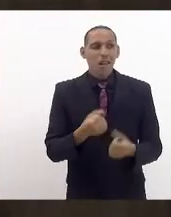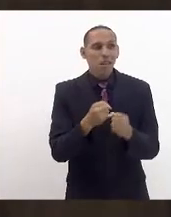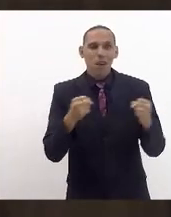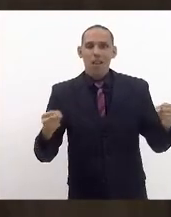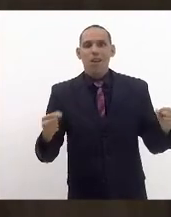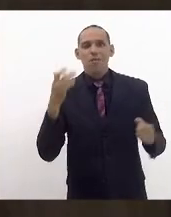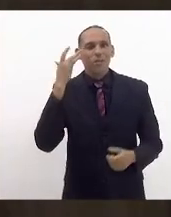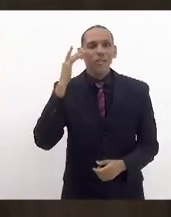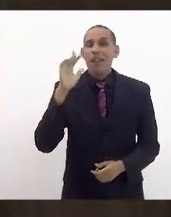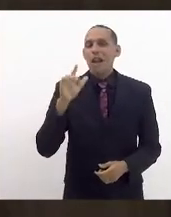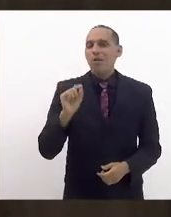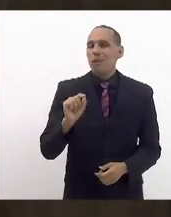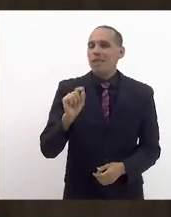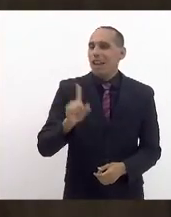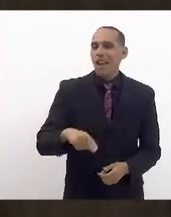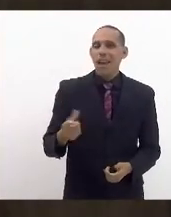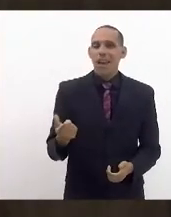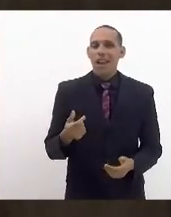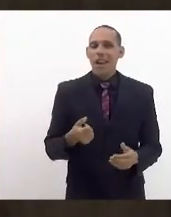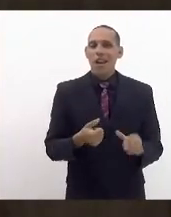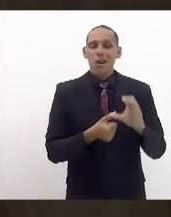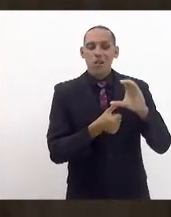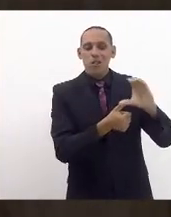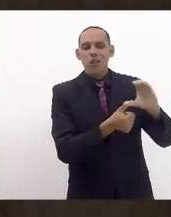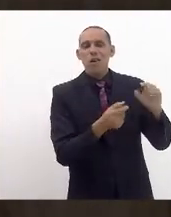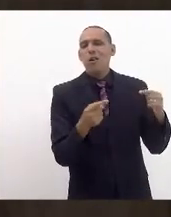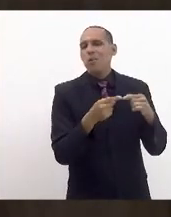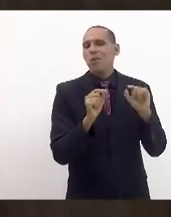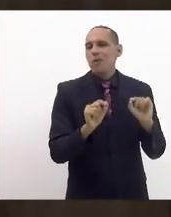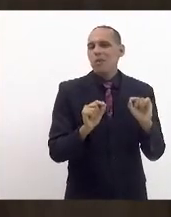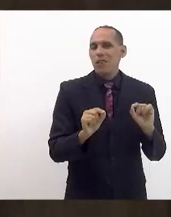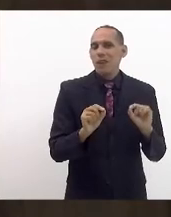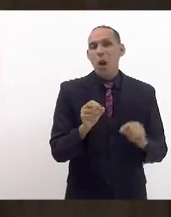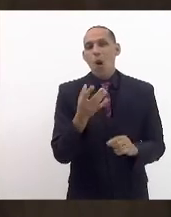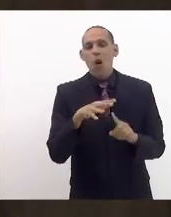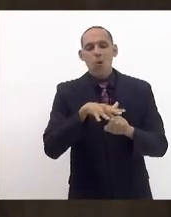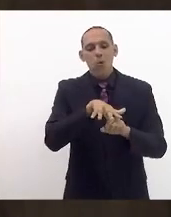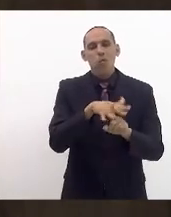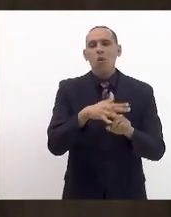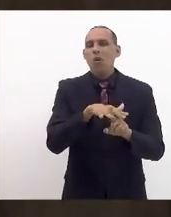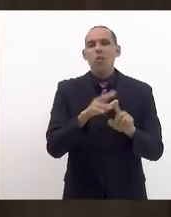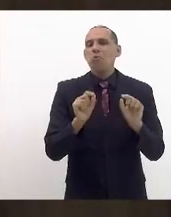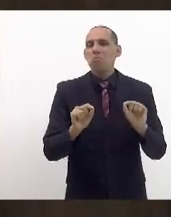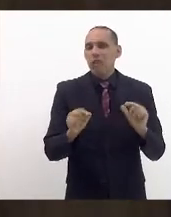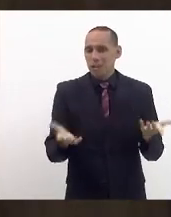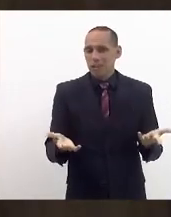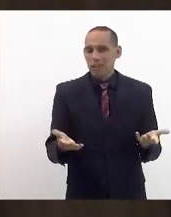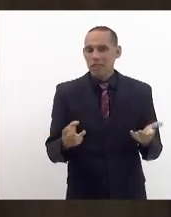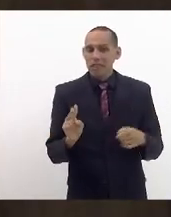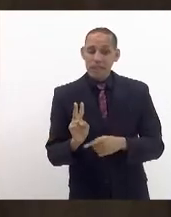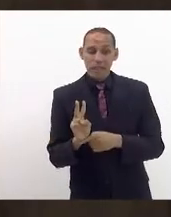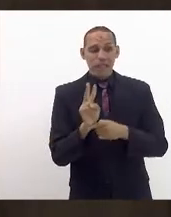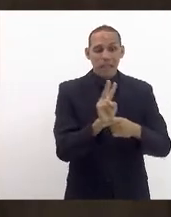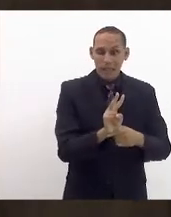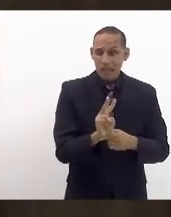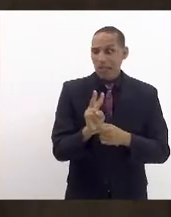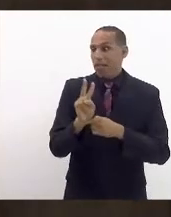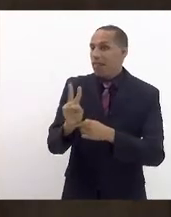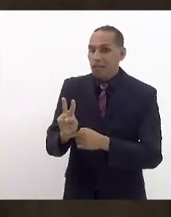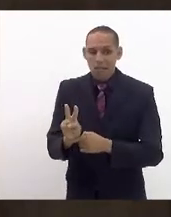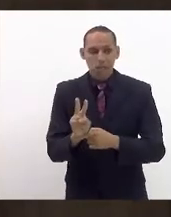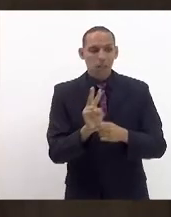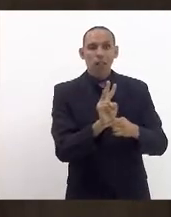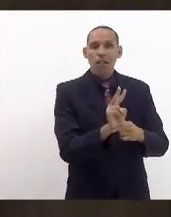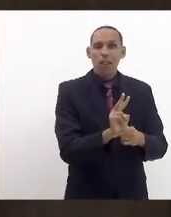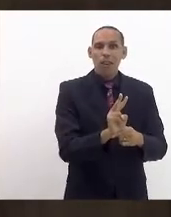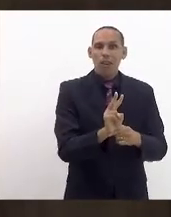nem sabe o que é ser comunista, ser socialista e defender tanto... Né? Tanto